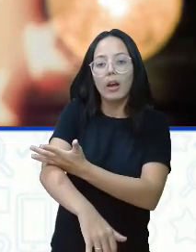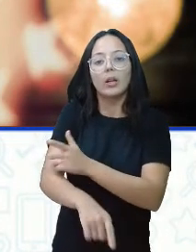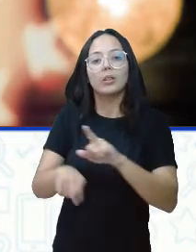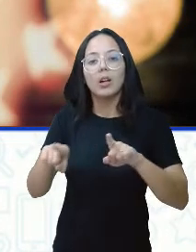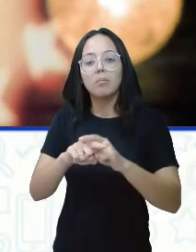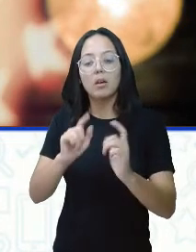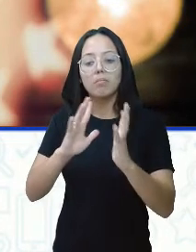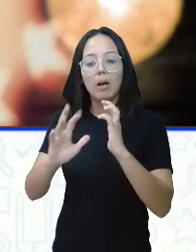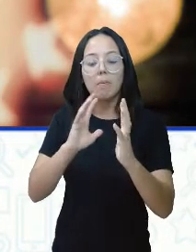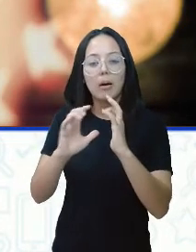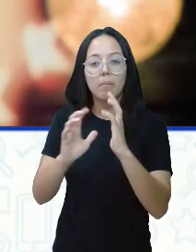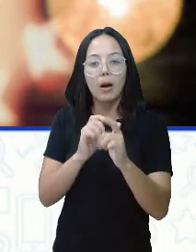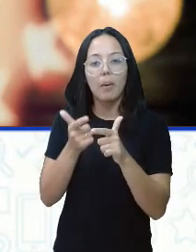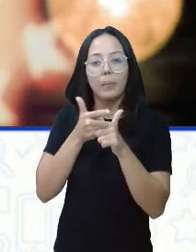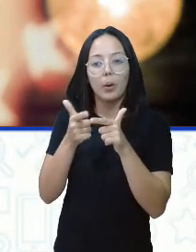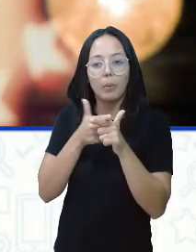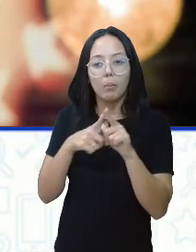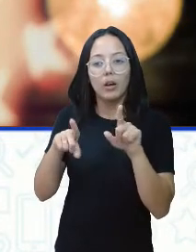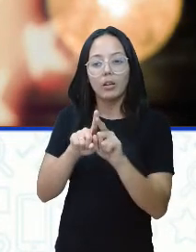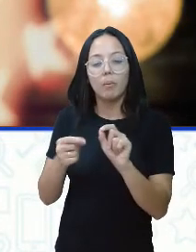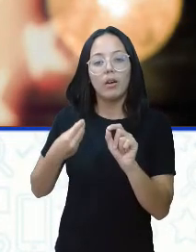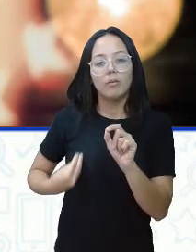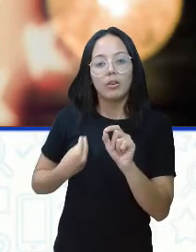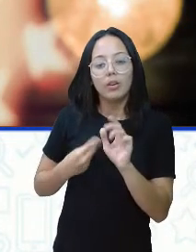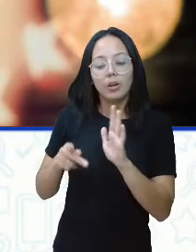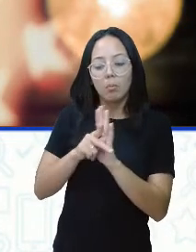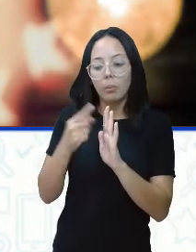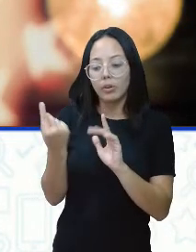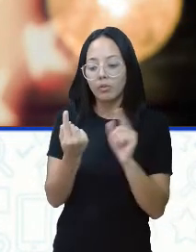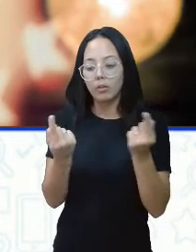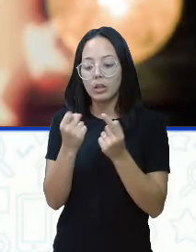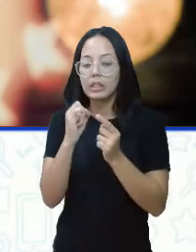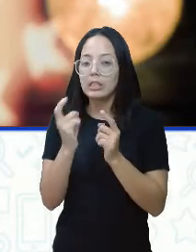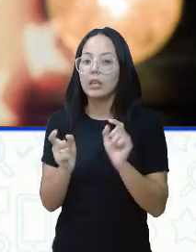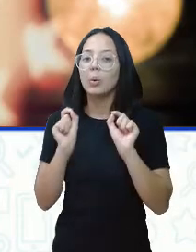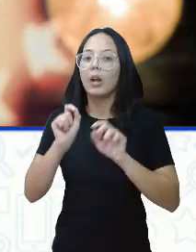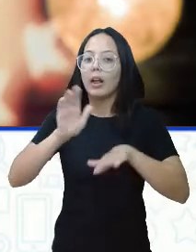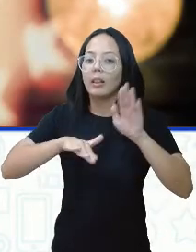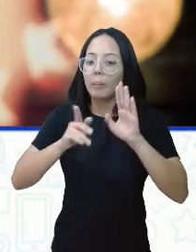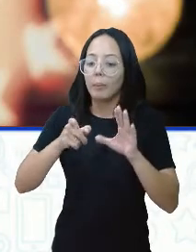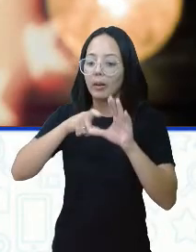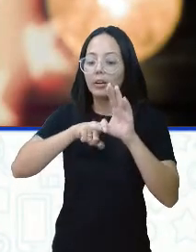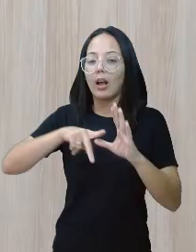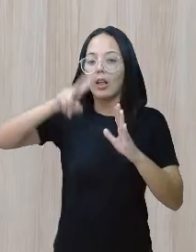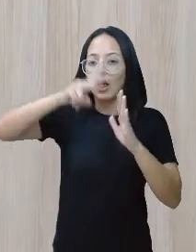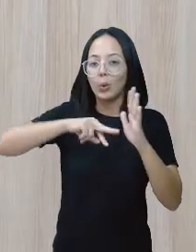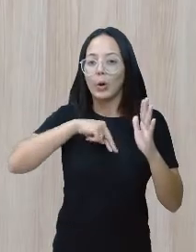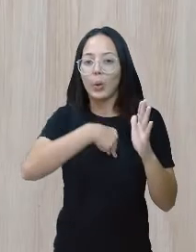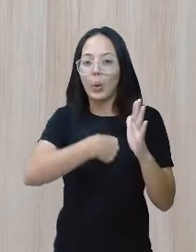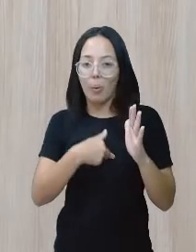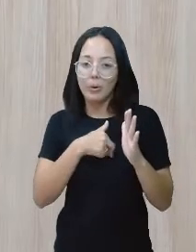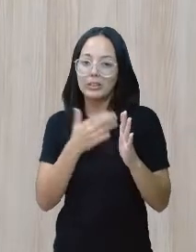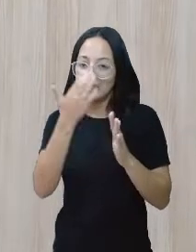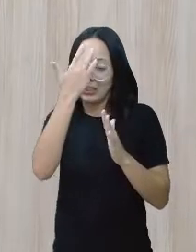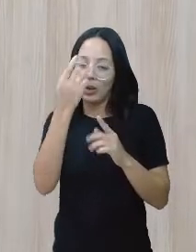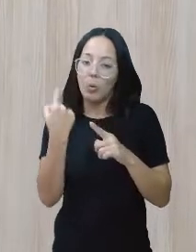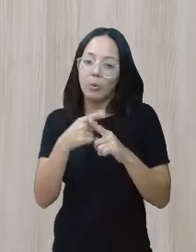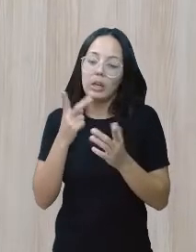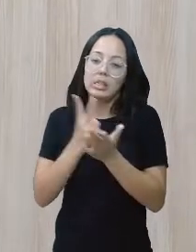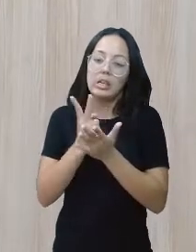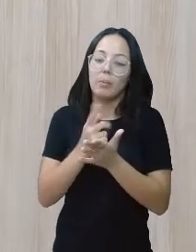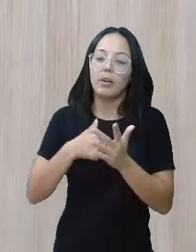conflitos, situações que seriam vividos individualmente se fossem depender da leitura dos romances. Ainda tem isso, né? Toda vez que eu